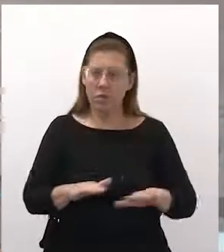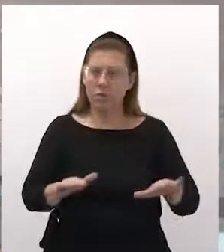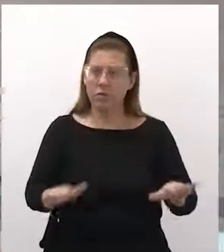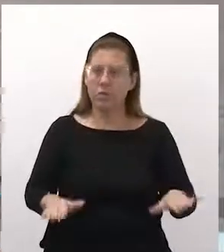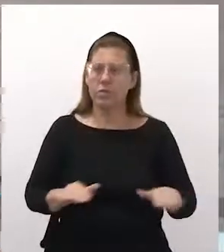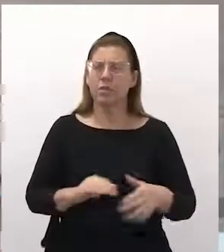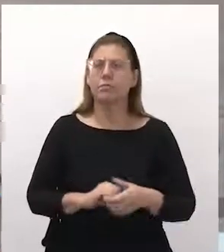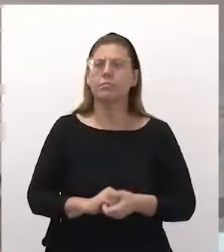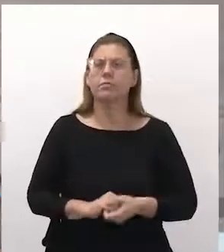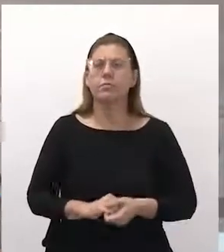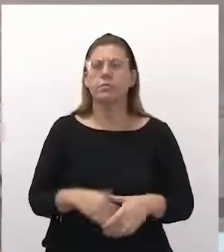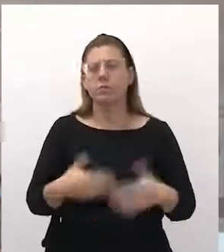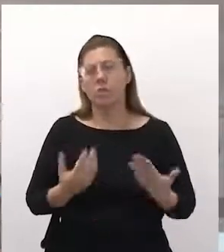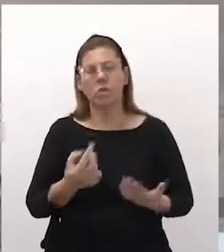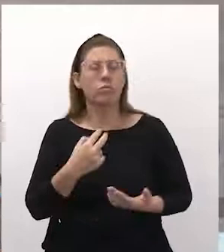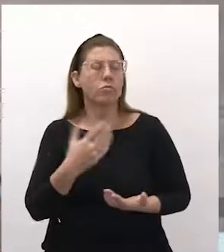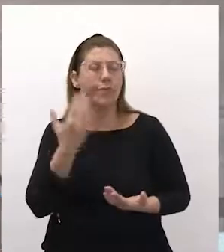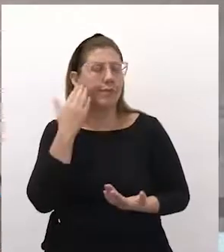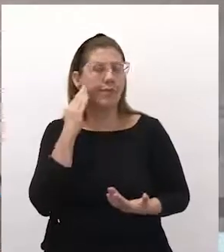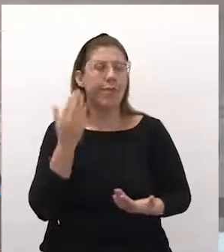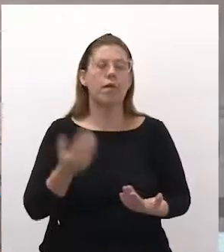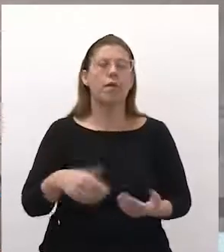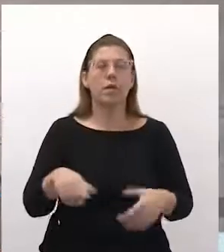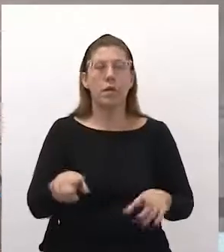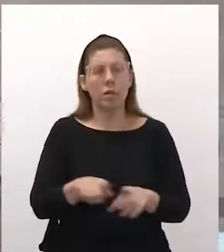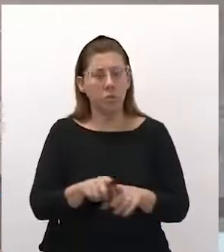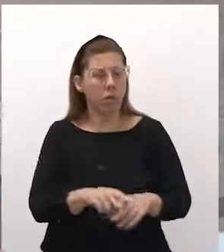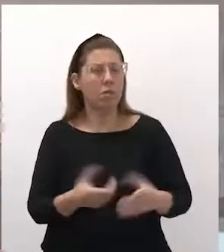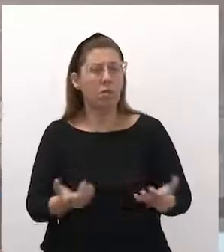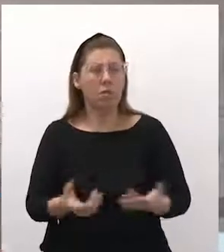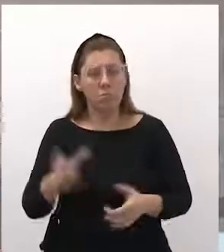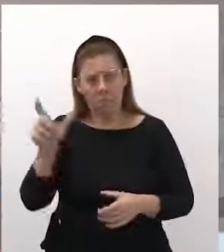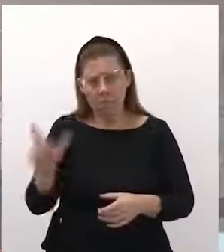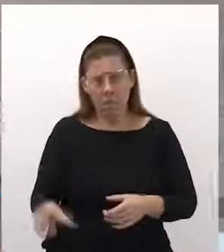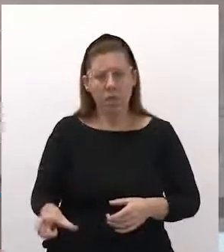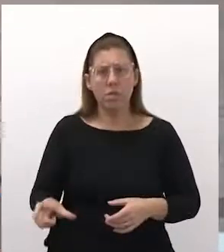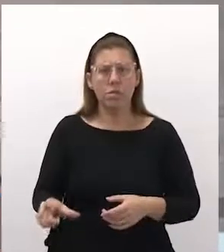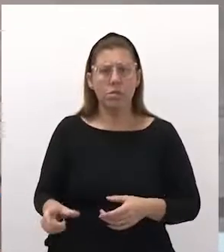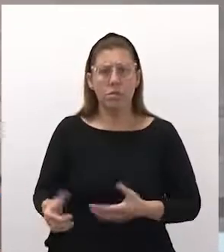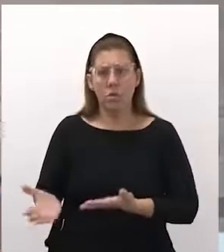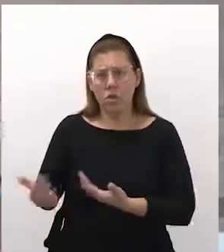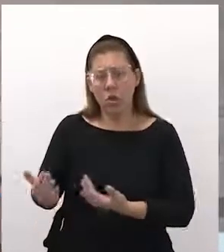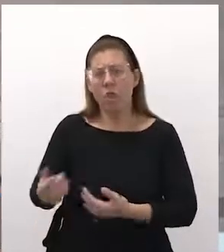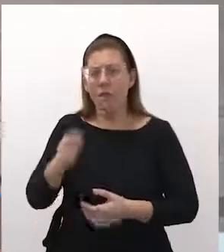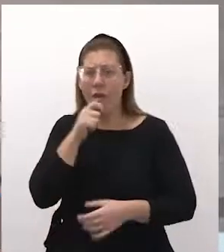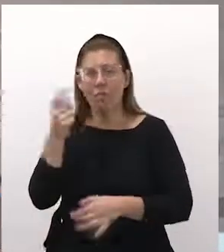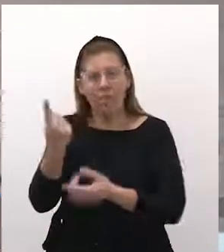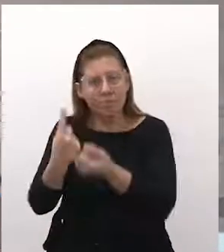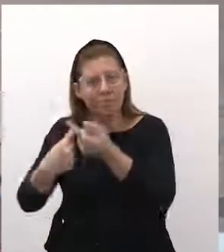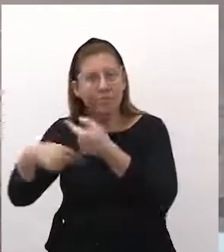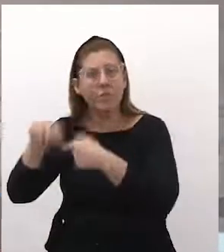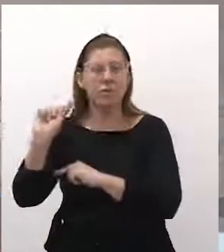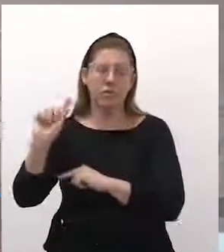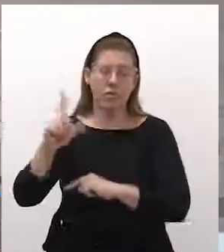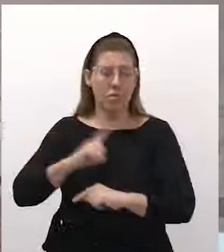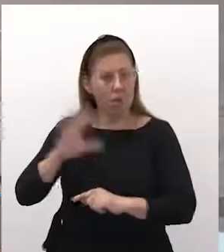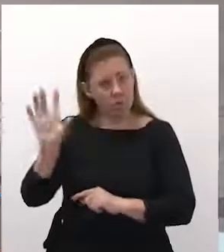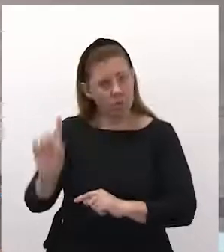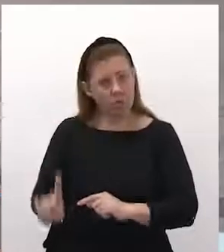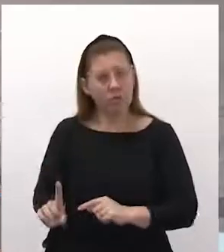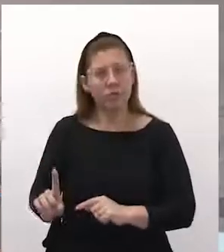lá de dentro, por não considerar que eles são sujeitos, né, em desenvolvimento, que tem esse